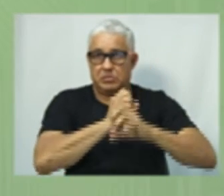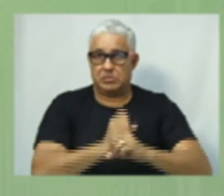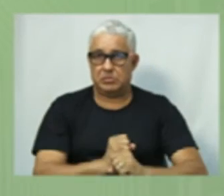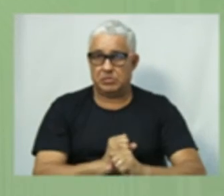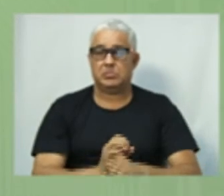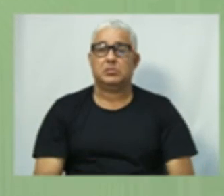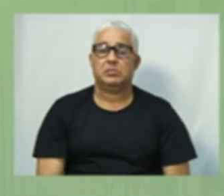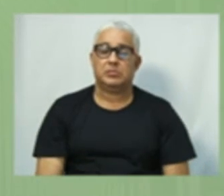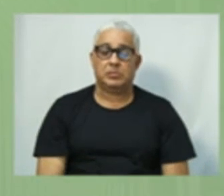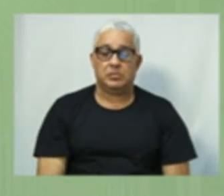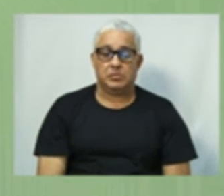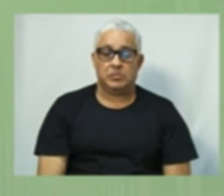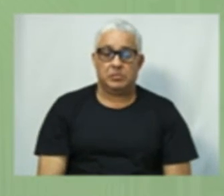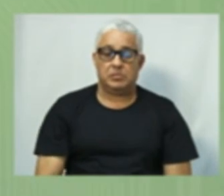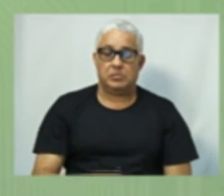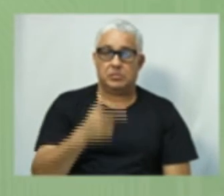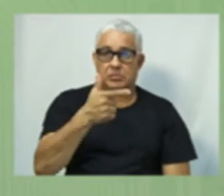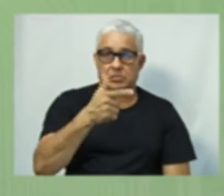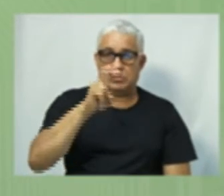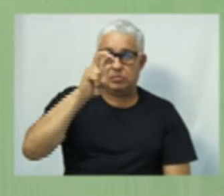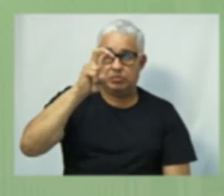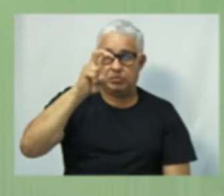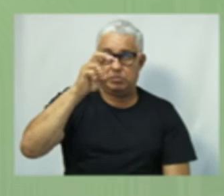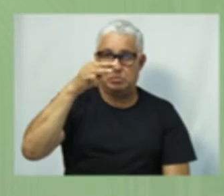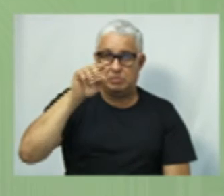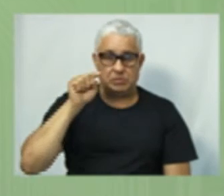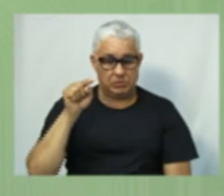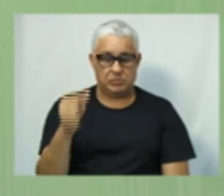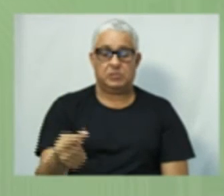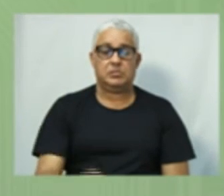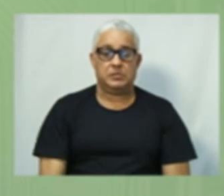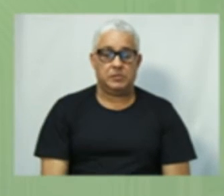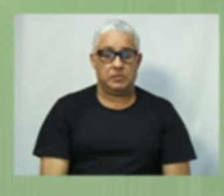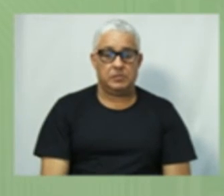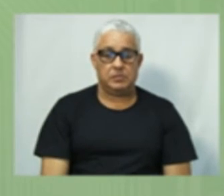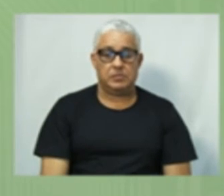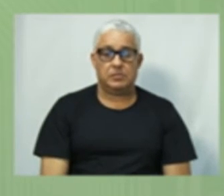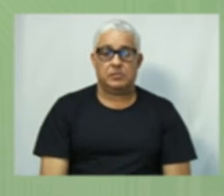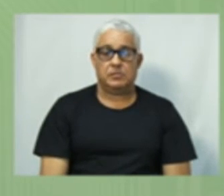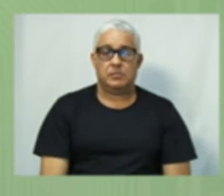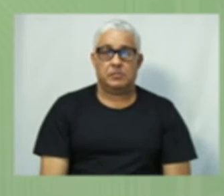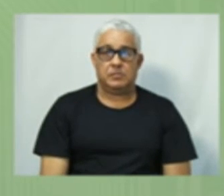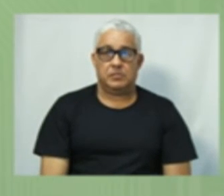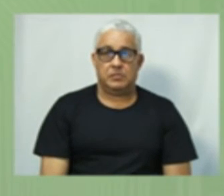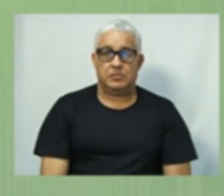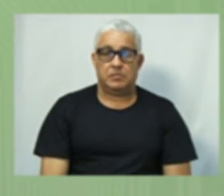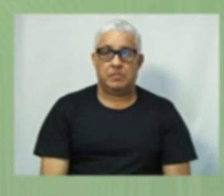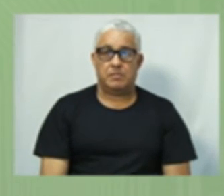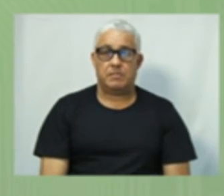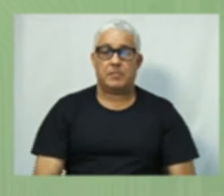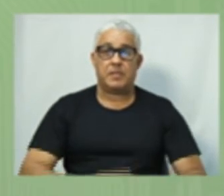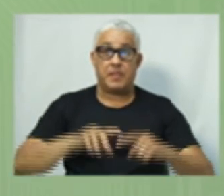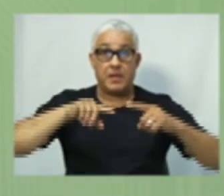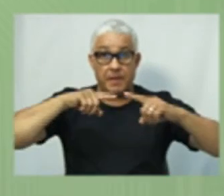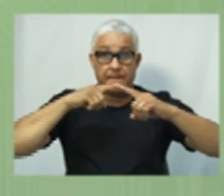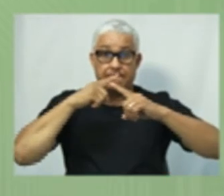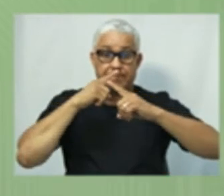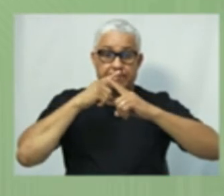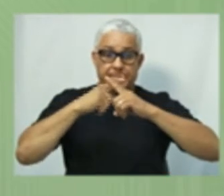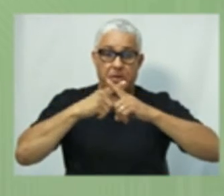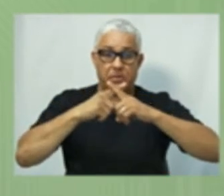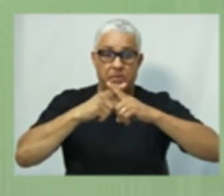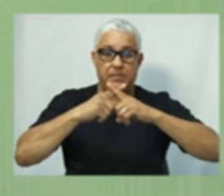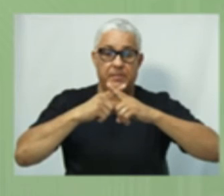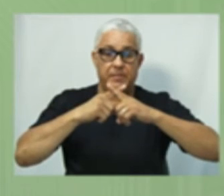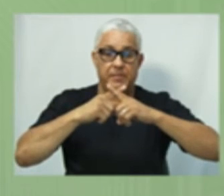nesse caso deu 253 mil. E o professor bota o valor errado aqui, né? Quem está